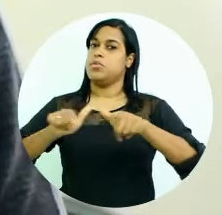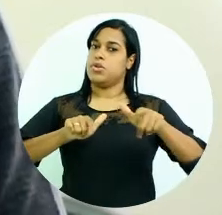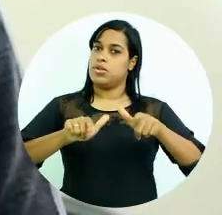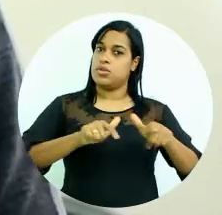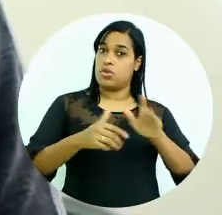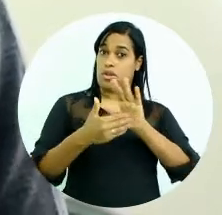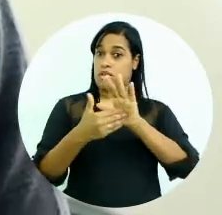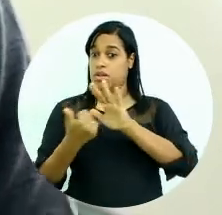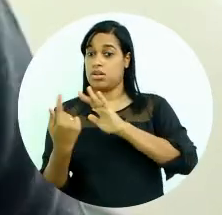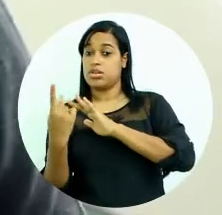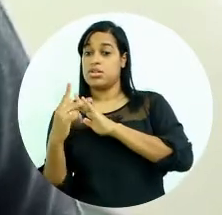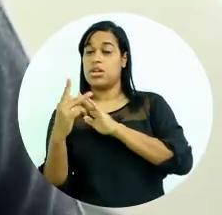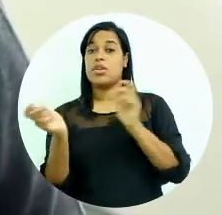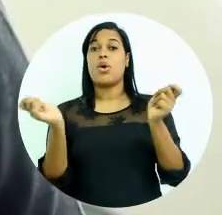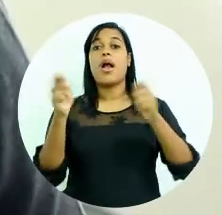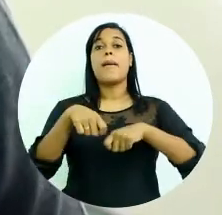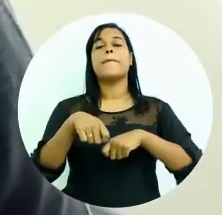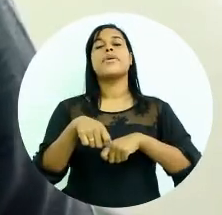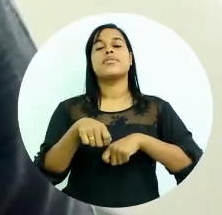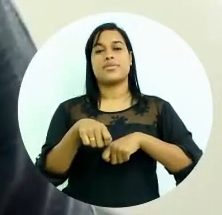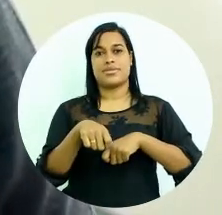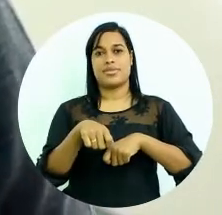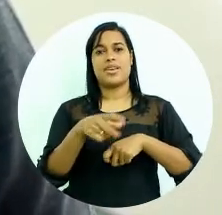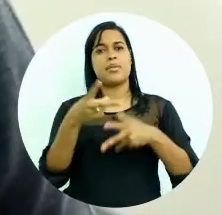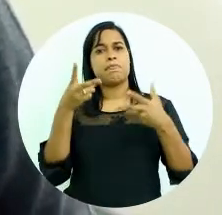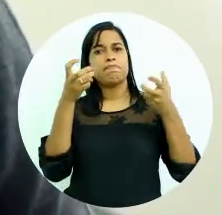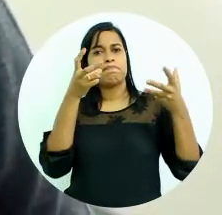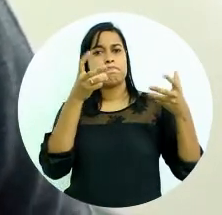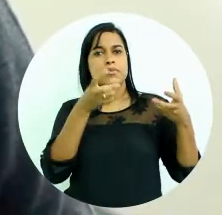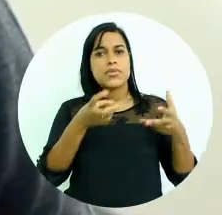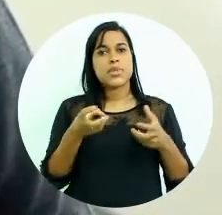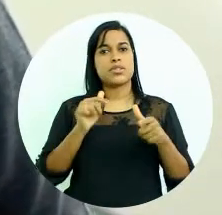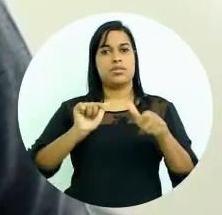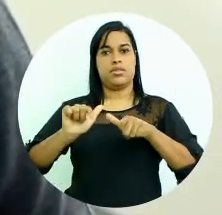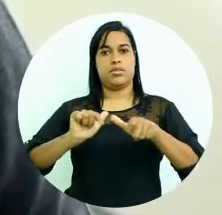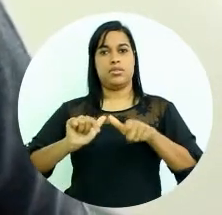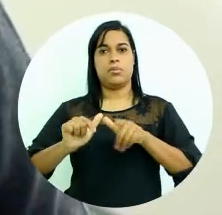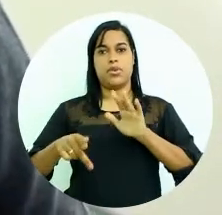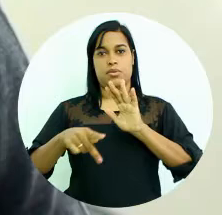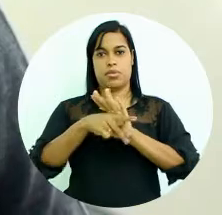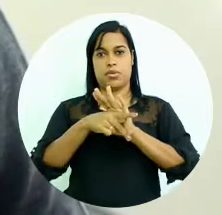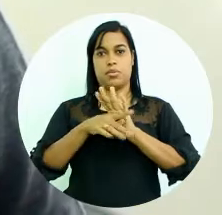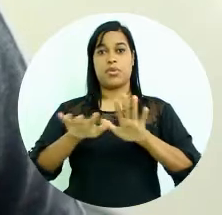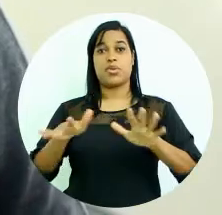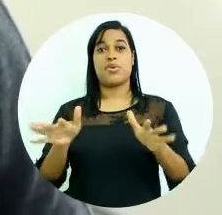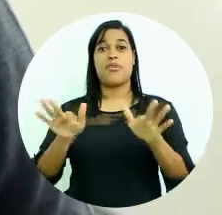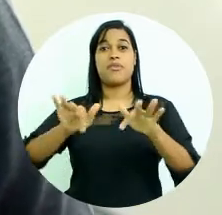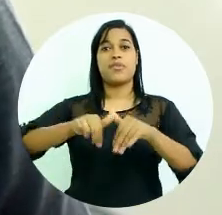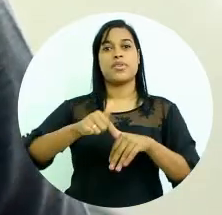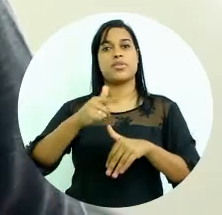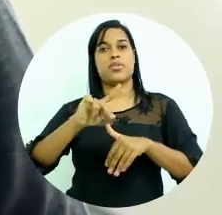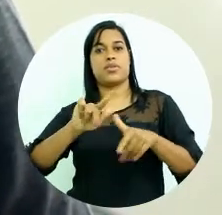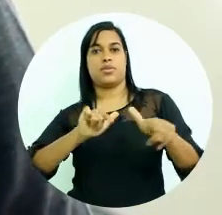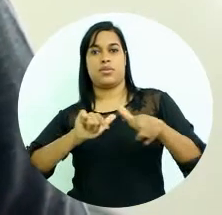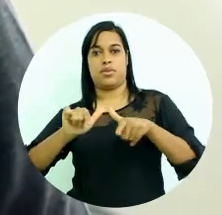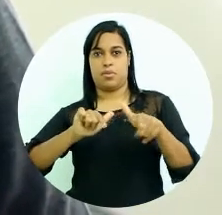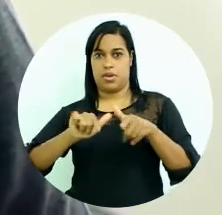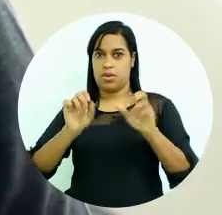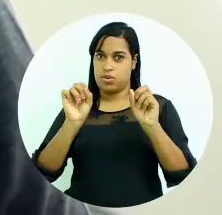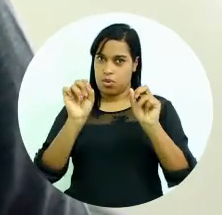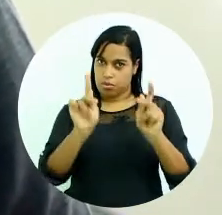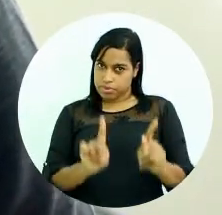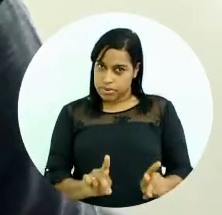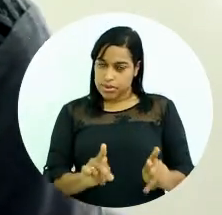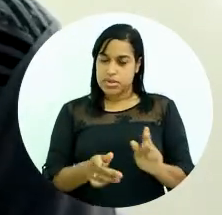do trabalhador, tirando dele a capacidade de perceber o seu trabalho e qual o fim do seu